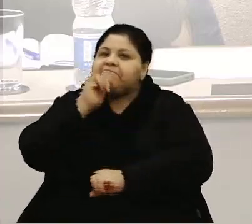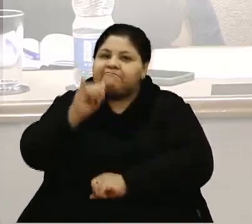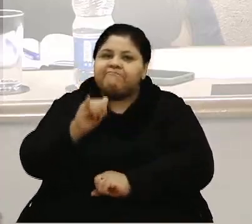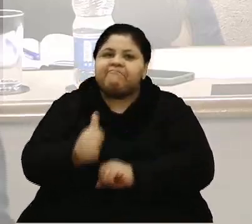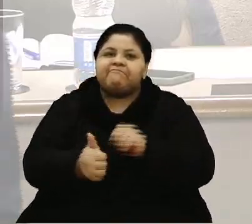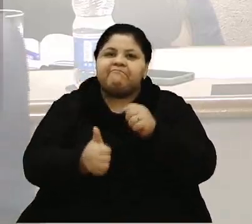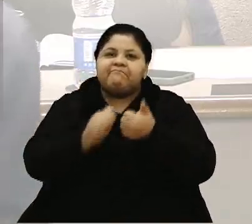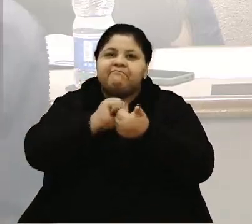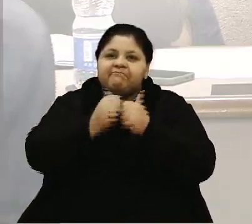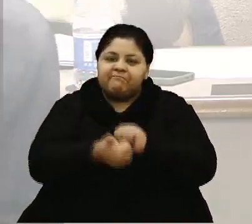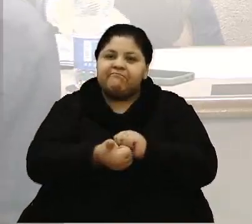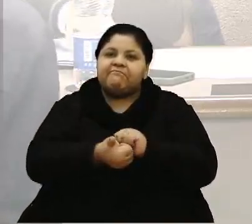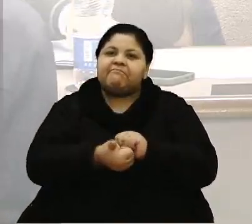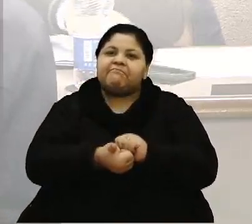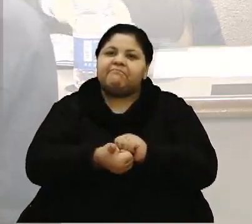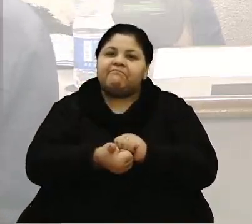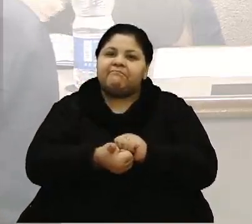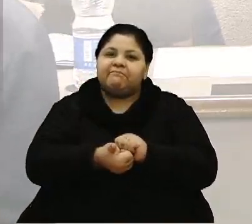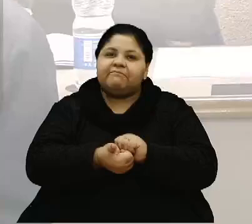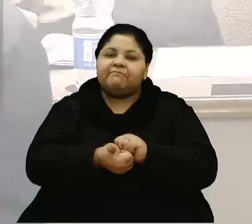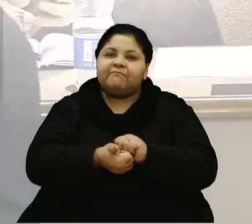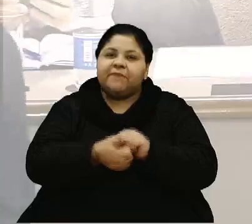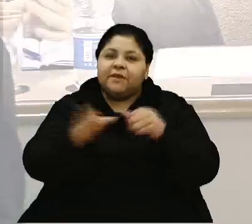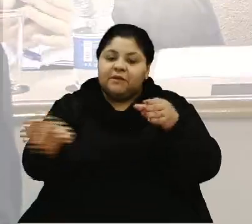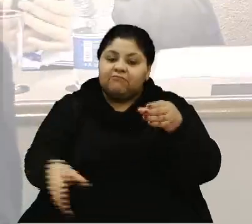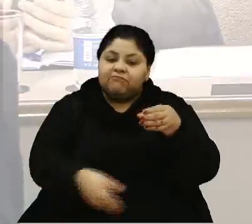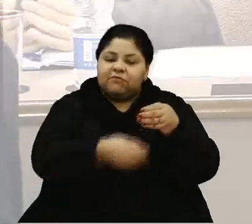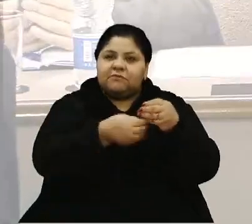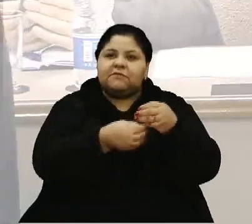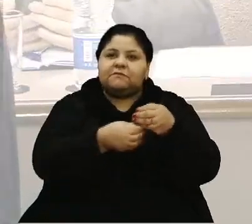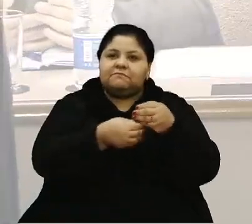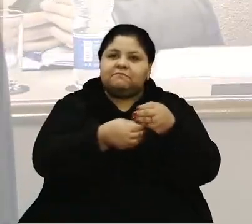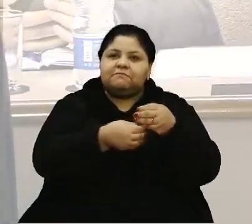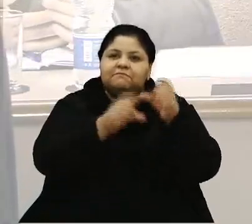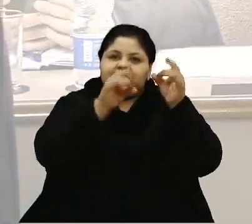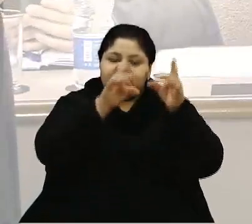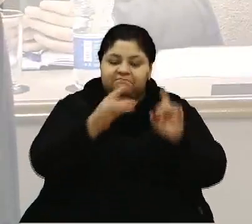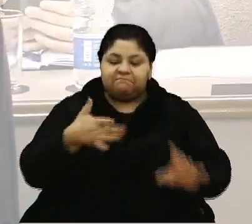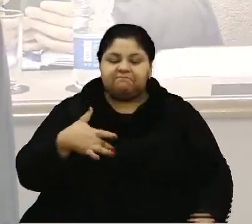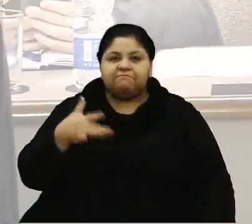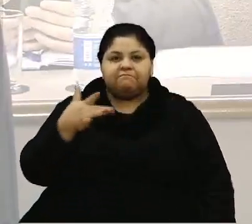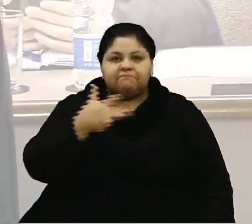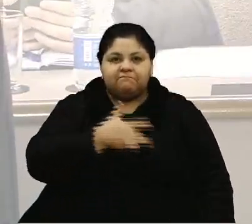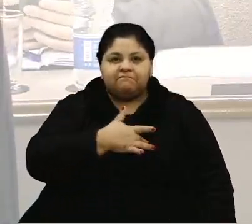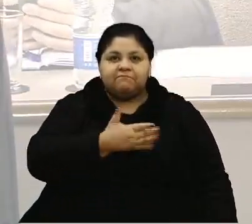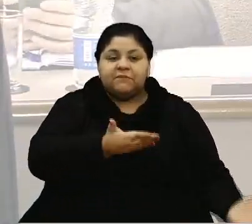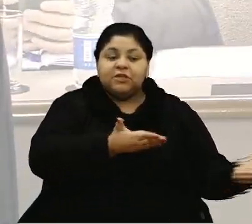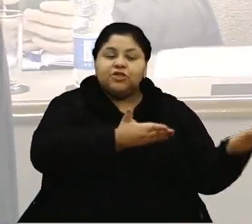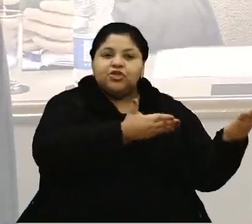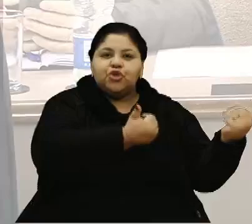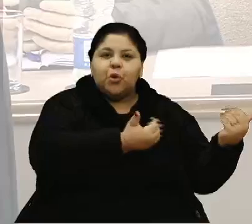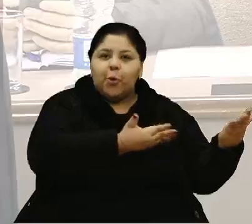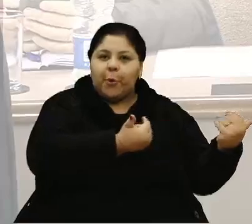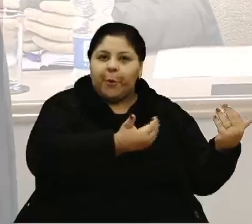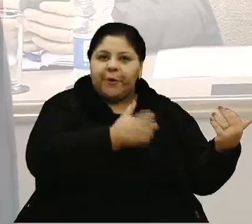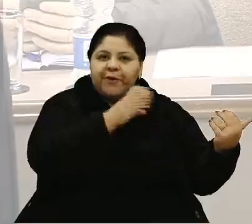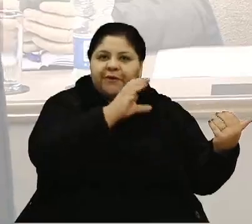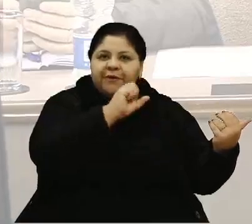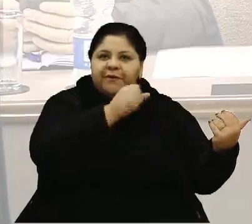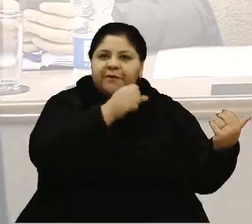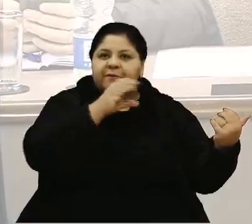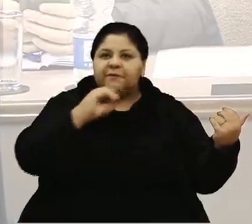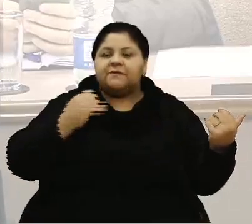esporte, ele agrega muitas coisas, especialmente a saúde, que esse jovem, com 80